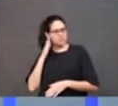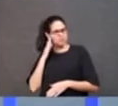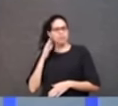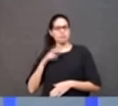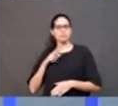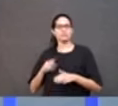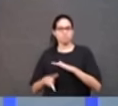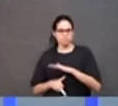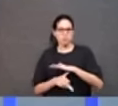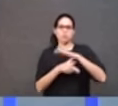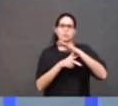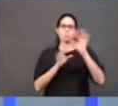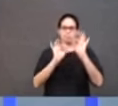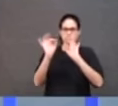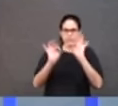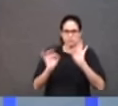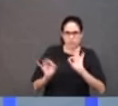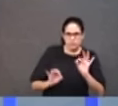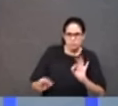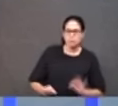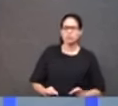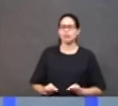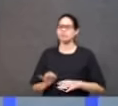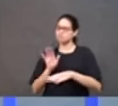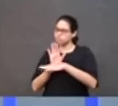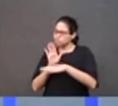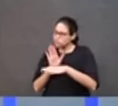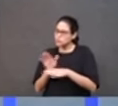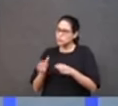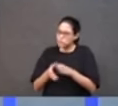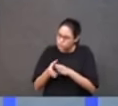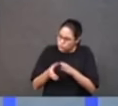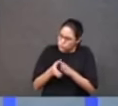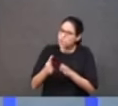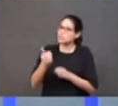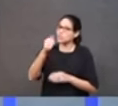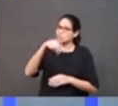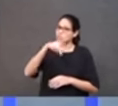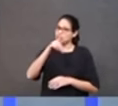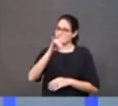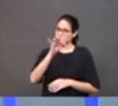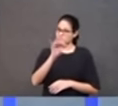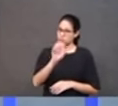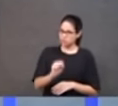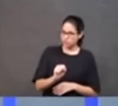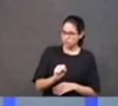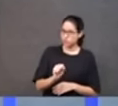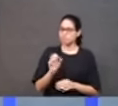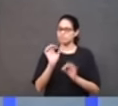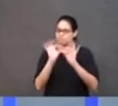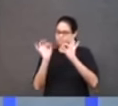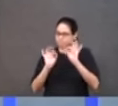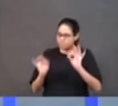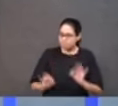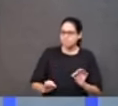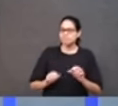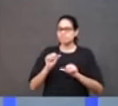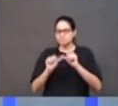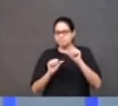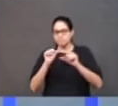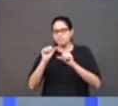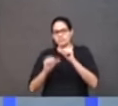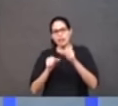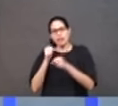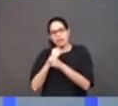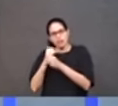administração, eles auxiliam, assessoram bastante a nossa Andifes para a atualização dessa matriz ano a ano,